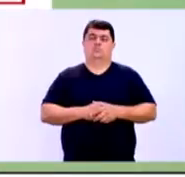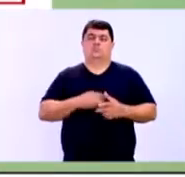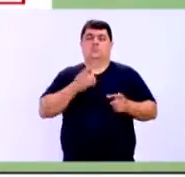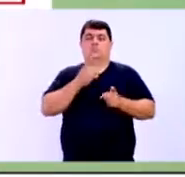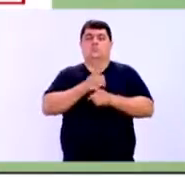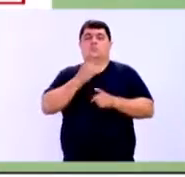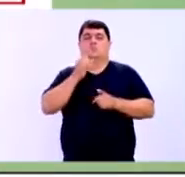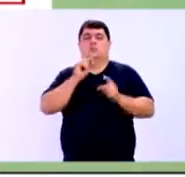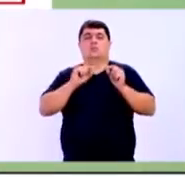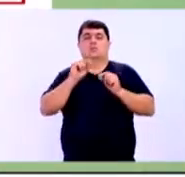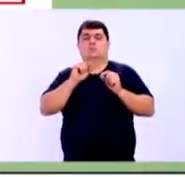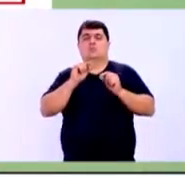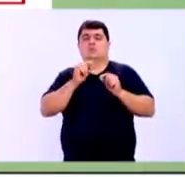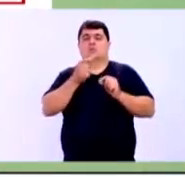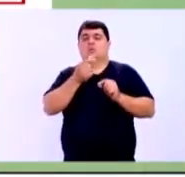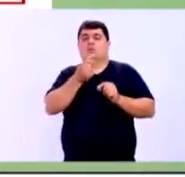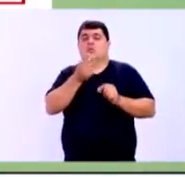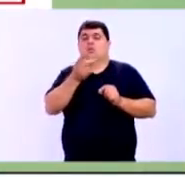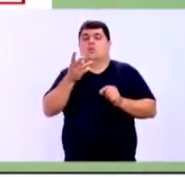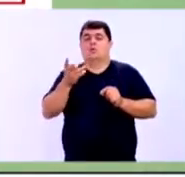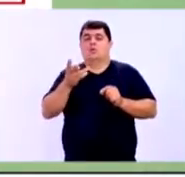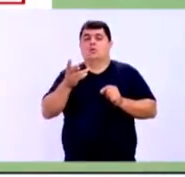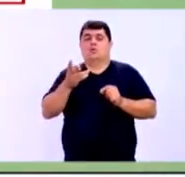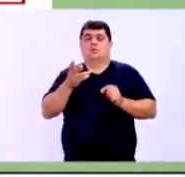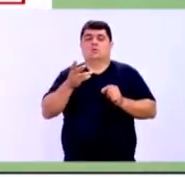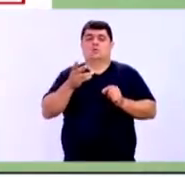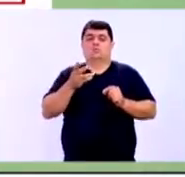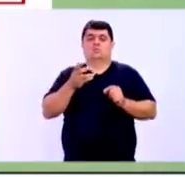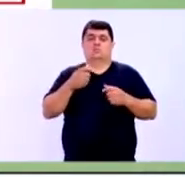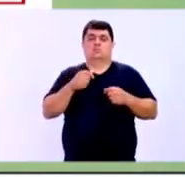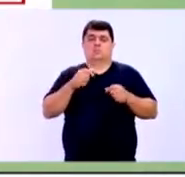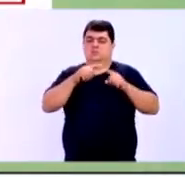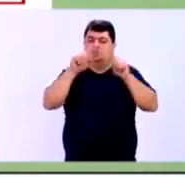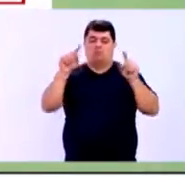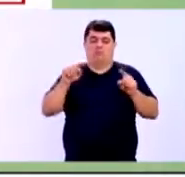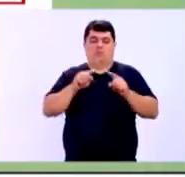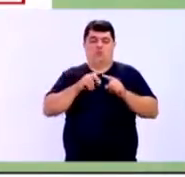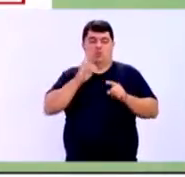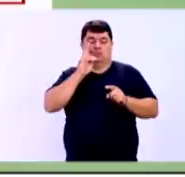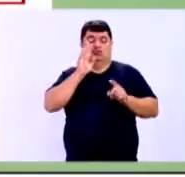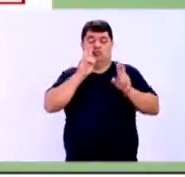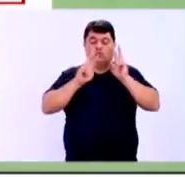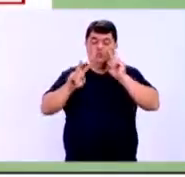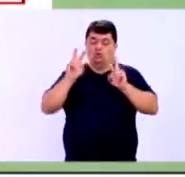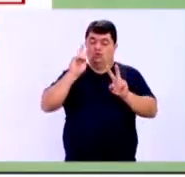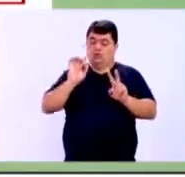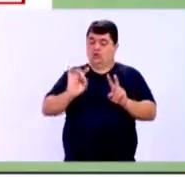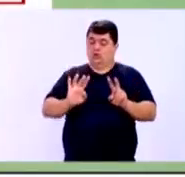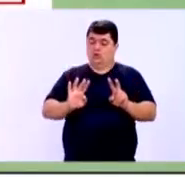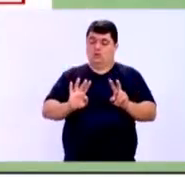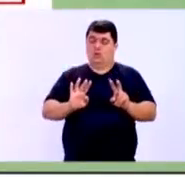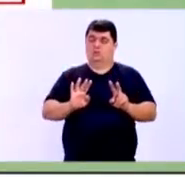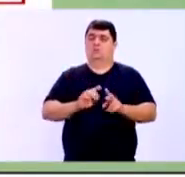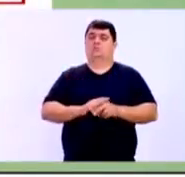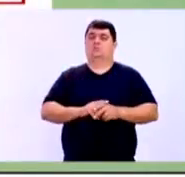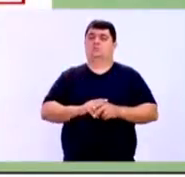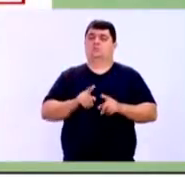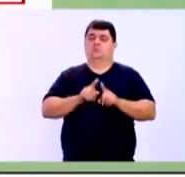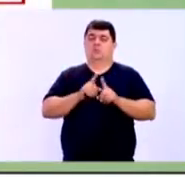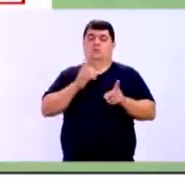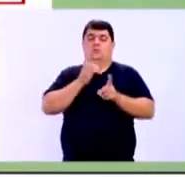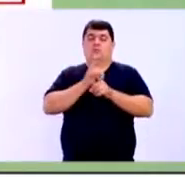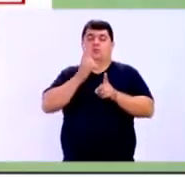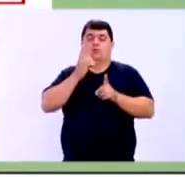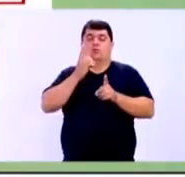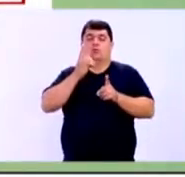identificamos o custo da mercadoria vendida sem necessidade de fazer fórmulas e identificamos o estoque